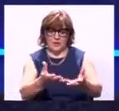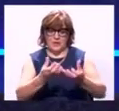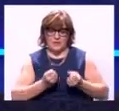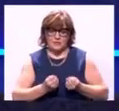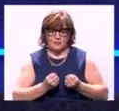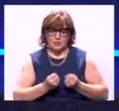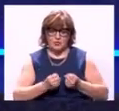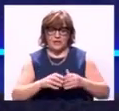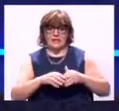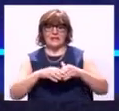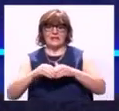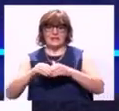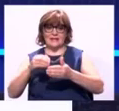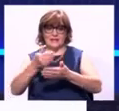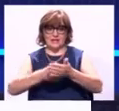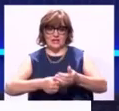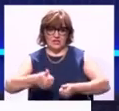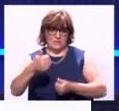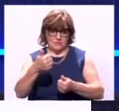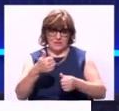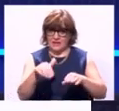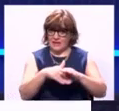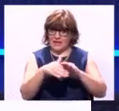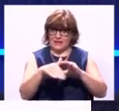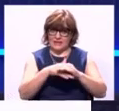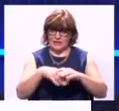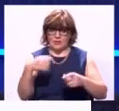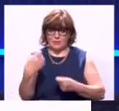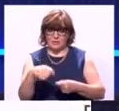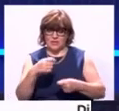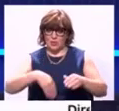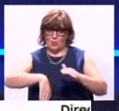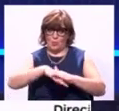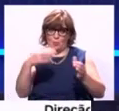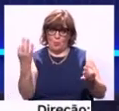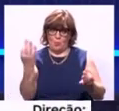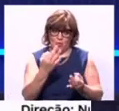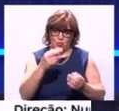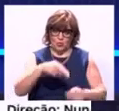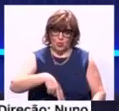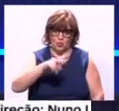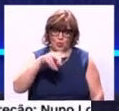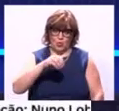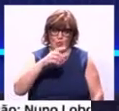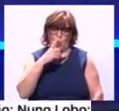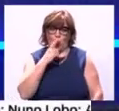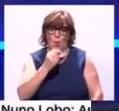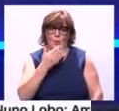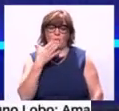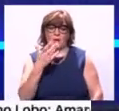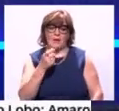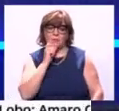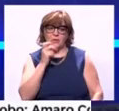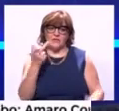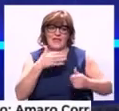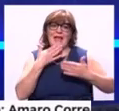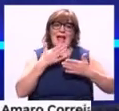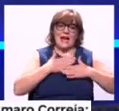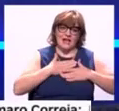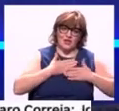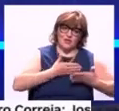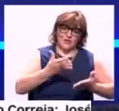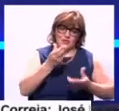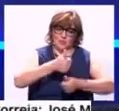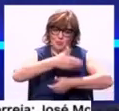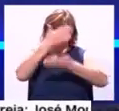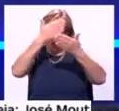o líder da Lista B, candidato à presidência do Futebol Clube do Porto, Nuno Lobo, nosso convidado. Mais uma vez, obrigado pela disponibilidade. Eu agradeço pelo convite. Muito